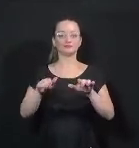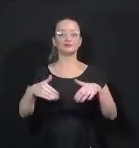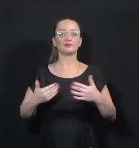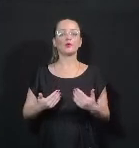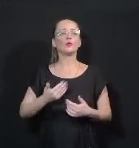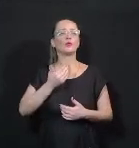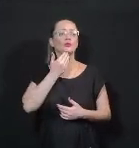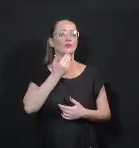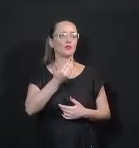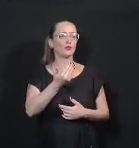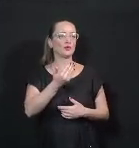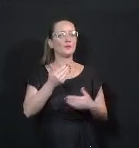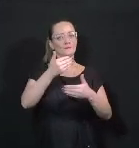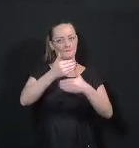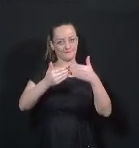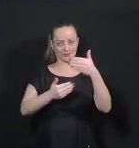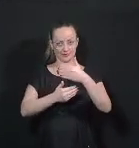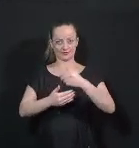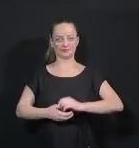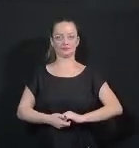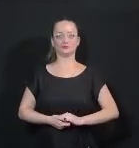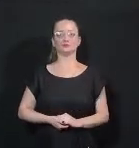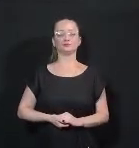gentileza, passa mais um.